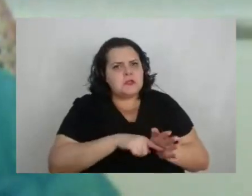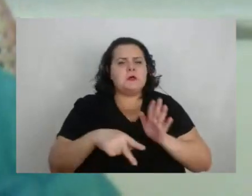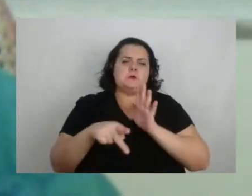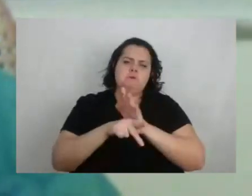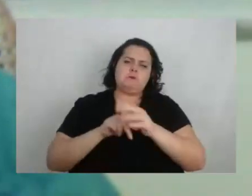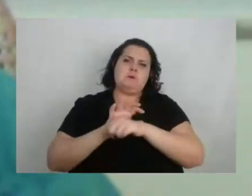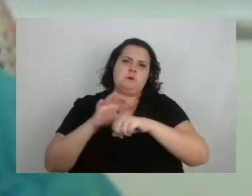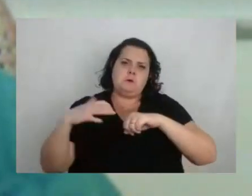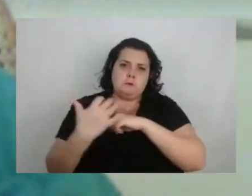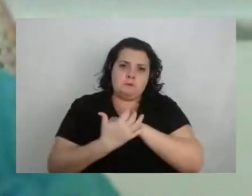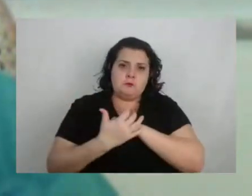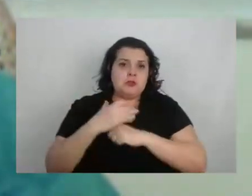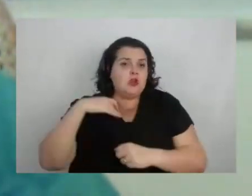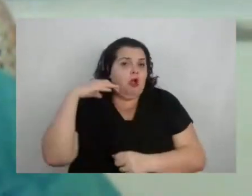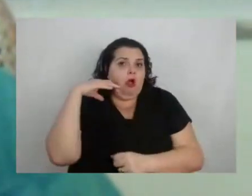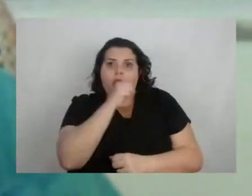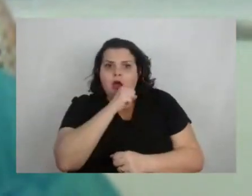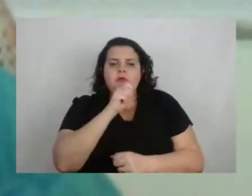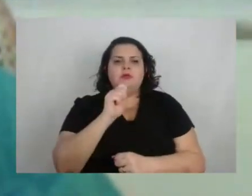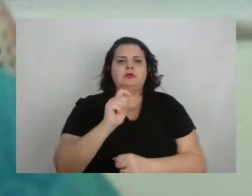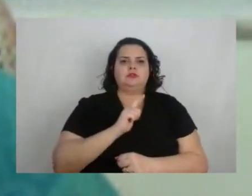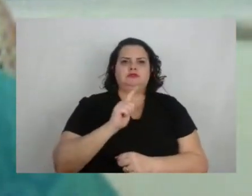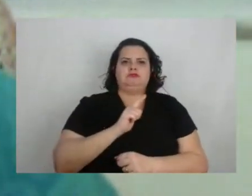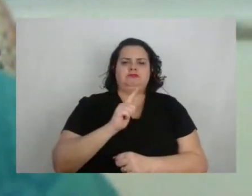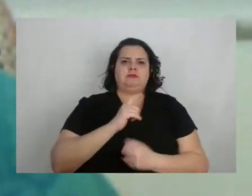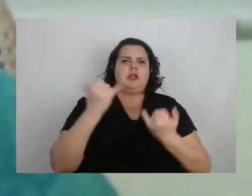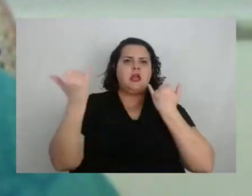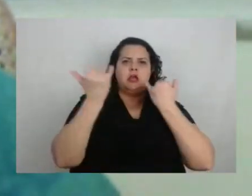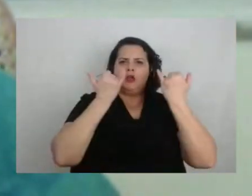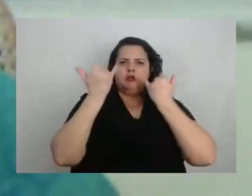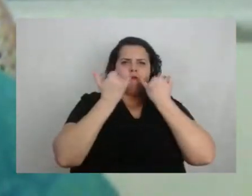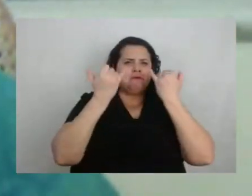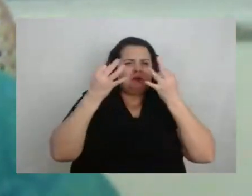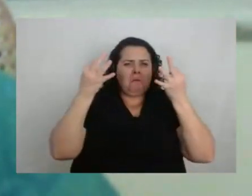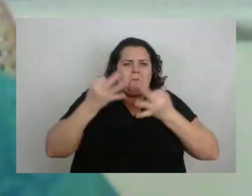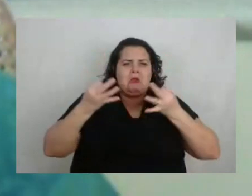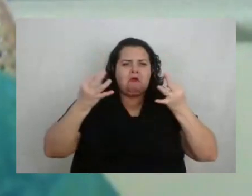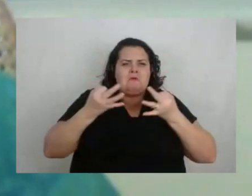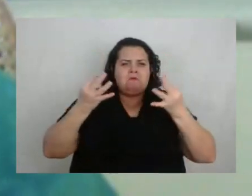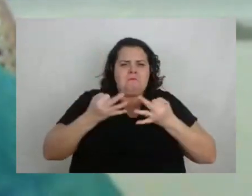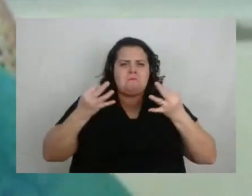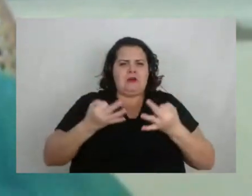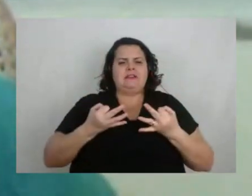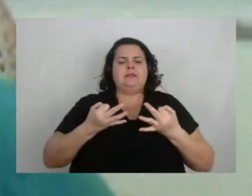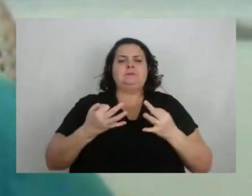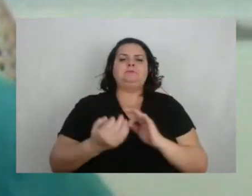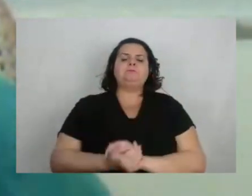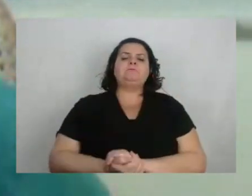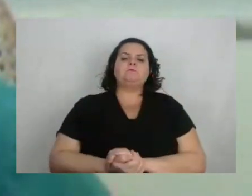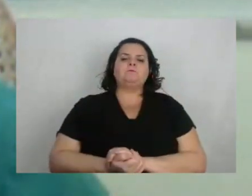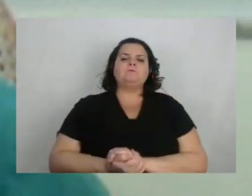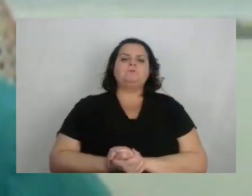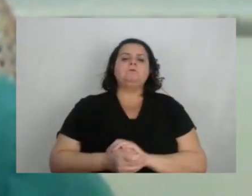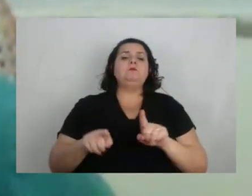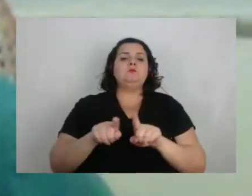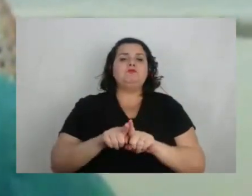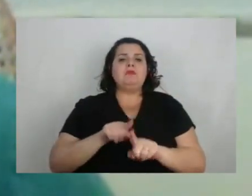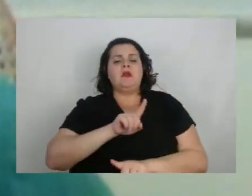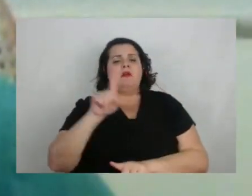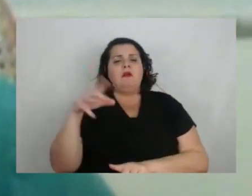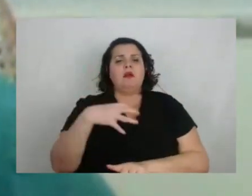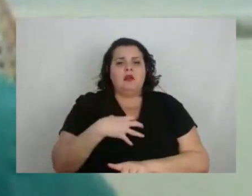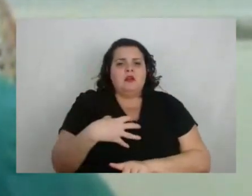informações com uma fidedignidade reconhecida. Aqui, em Salvador, nós temos